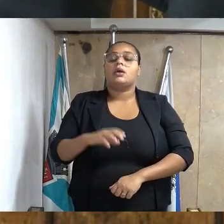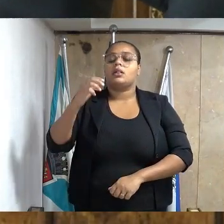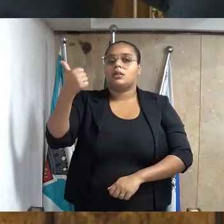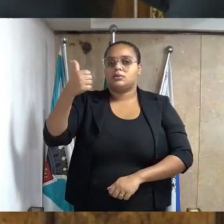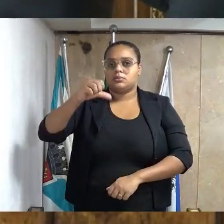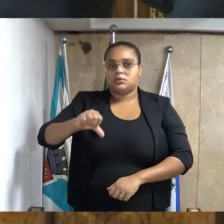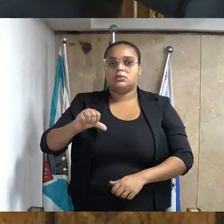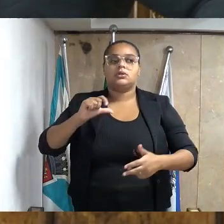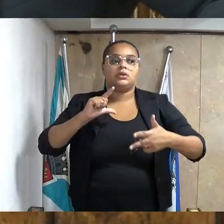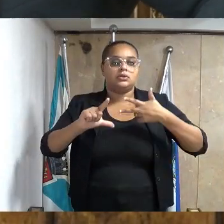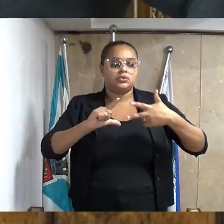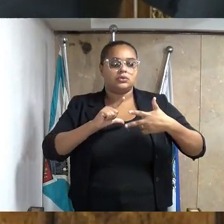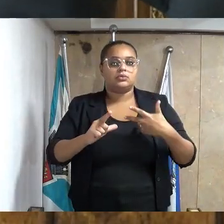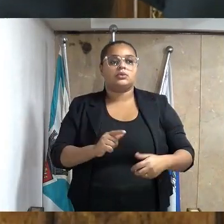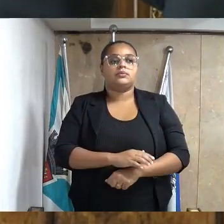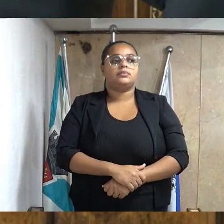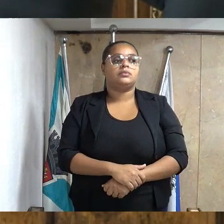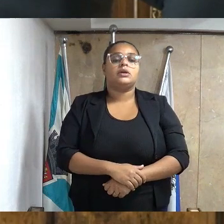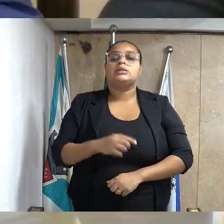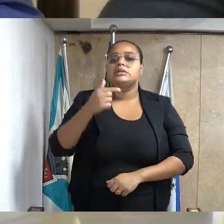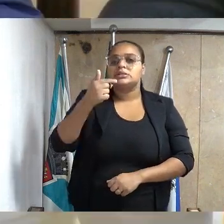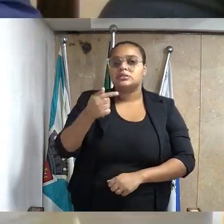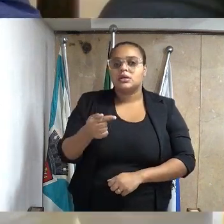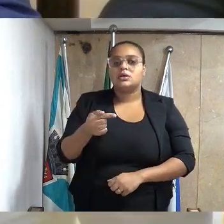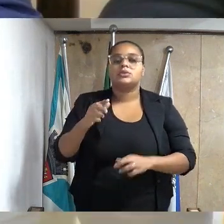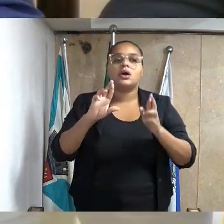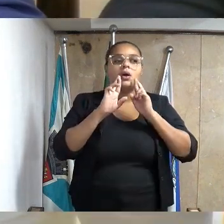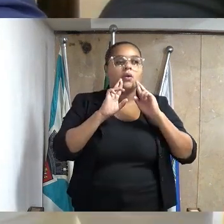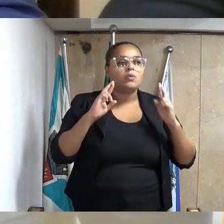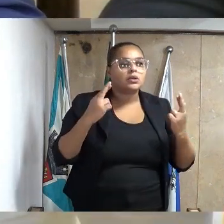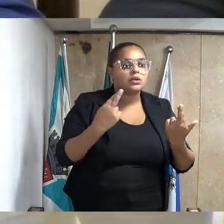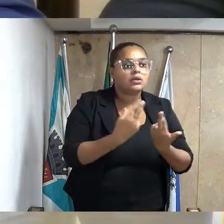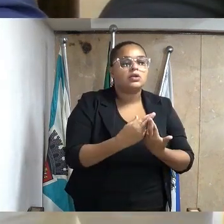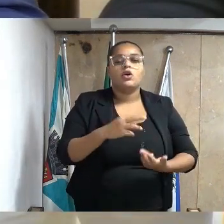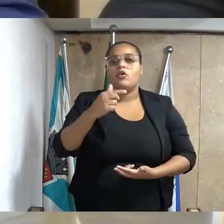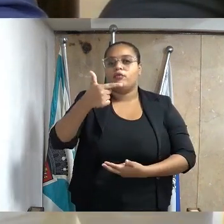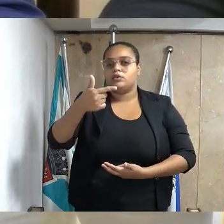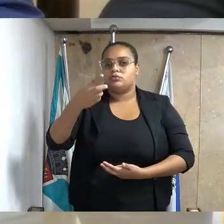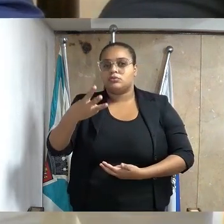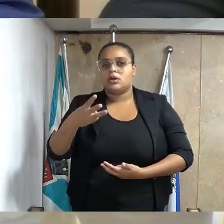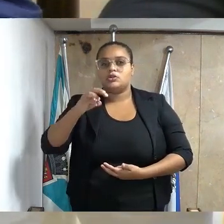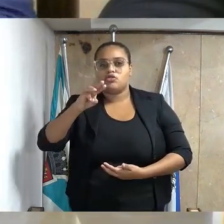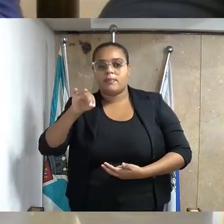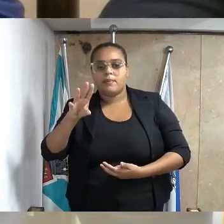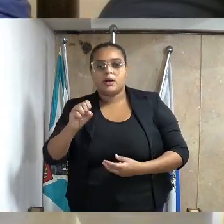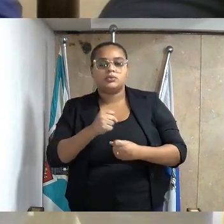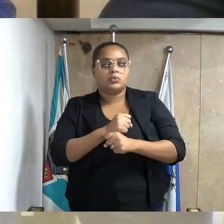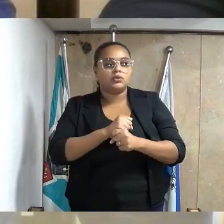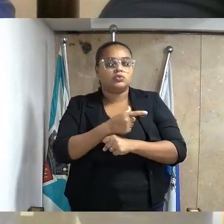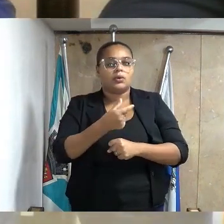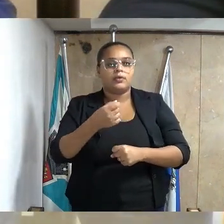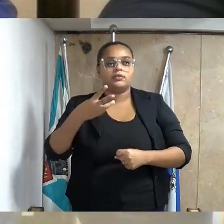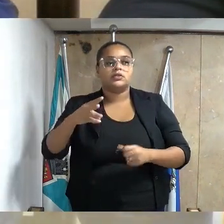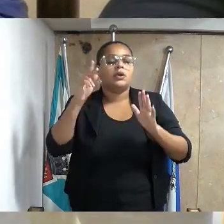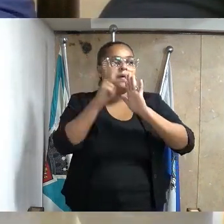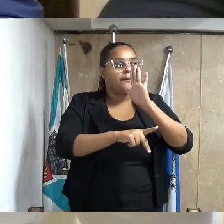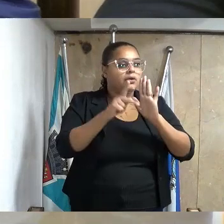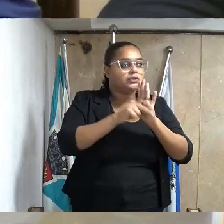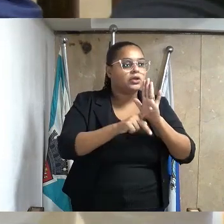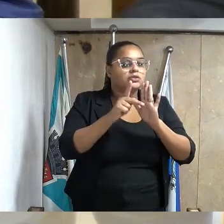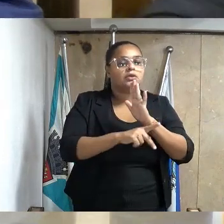19ª legislatura, 7ª reunião ordinária de 23 de maio de 2023, projeto de